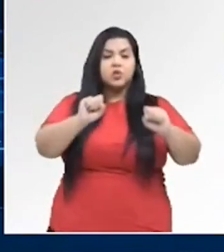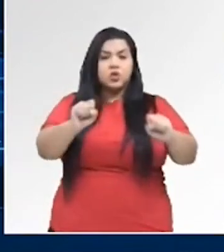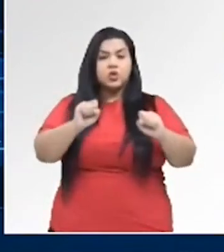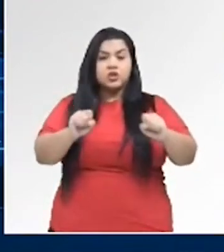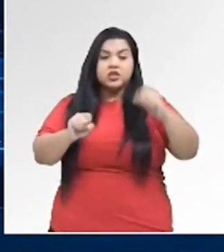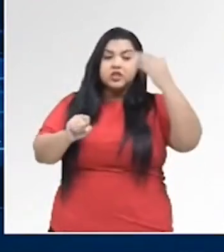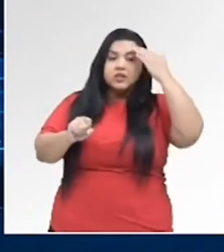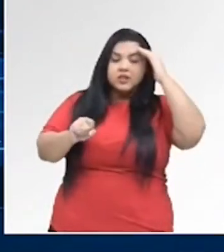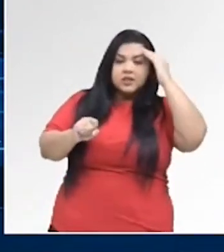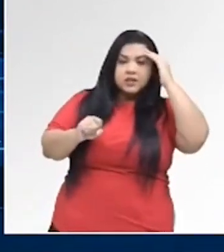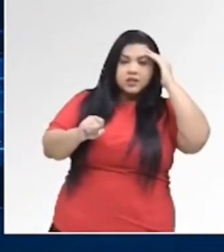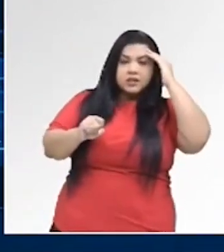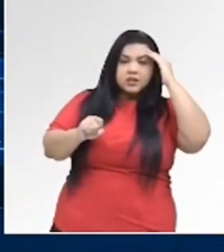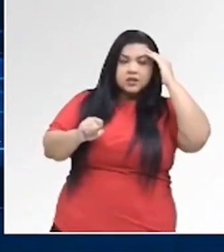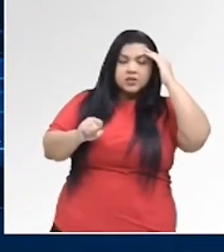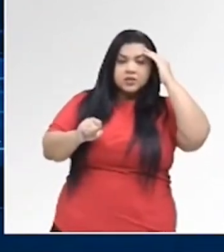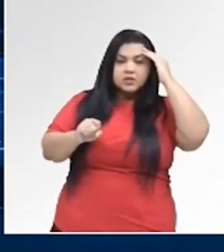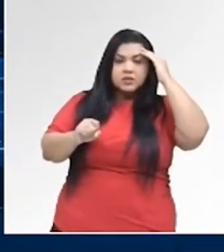interpretar mais, né?